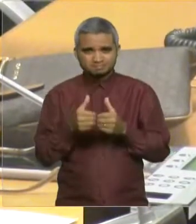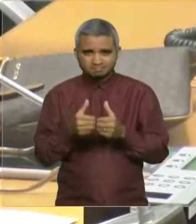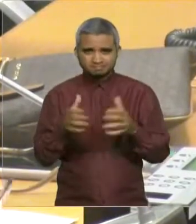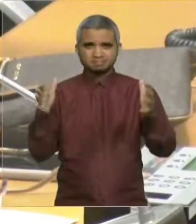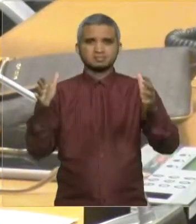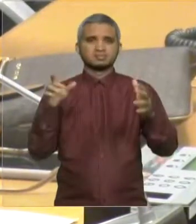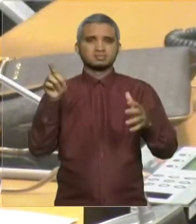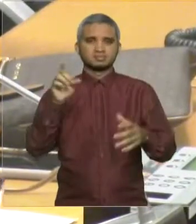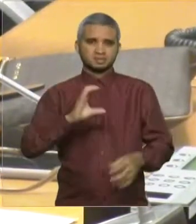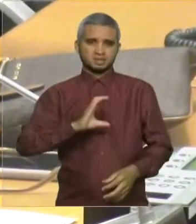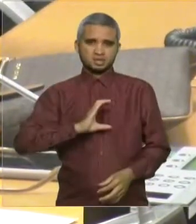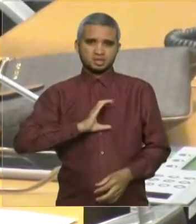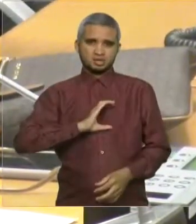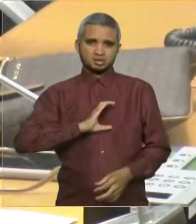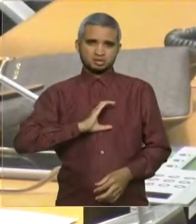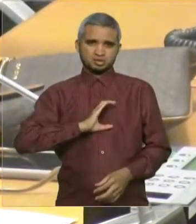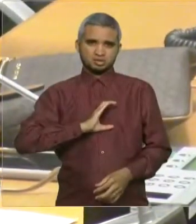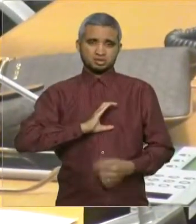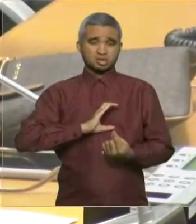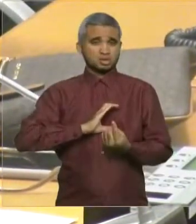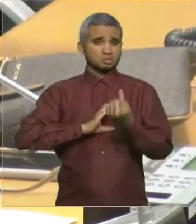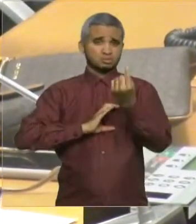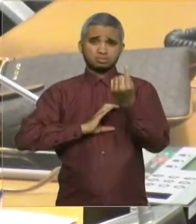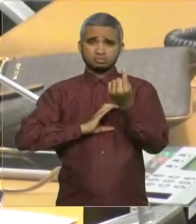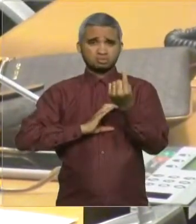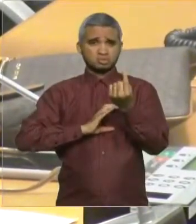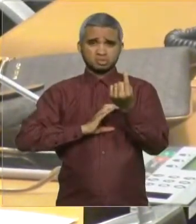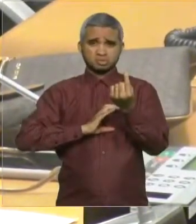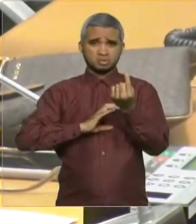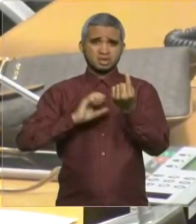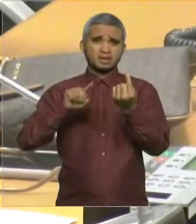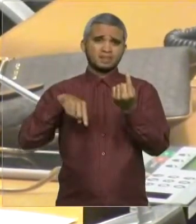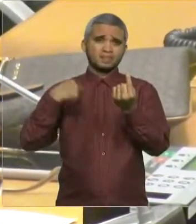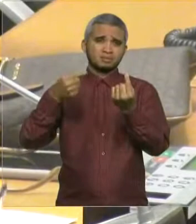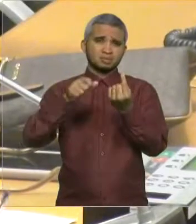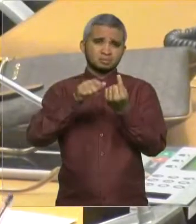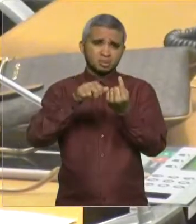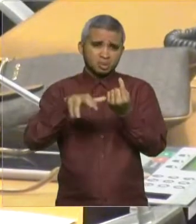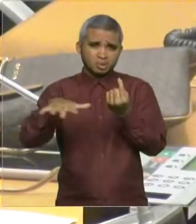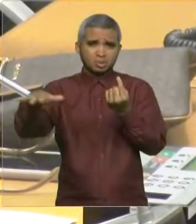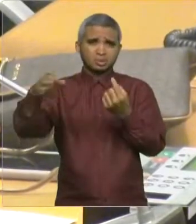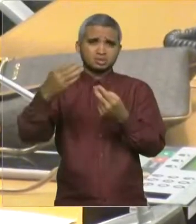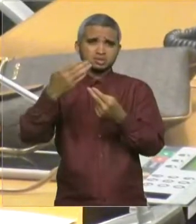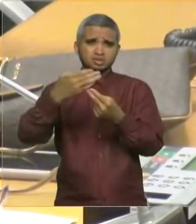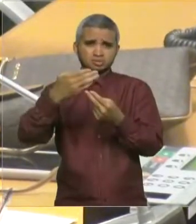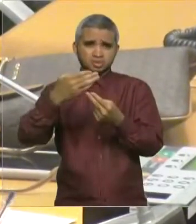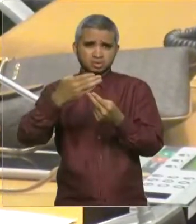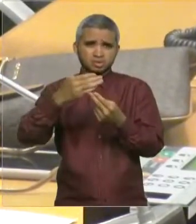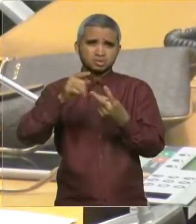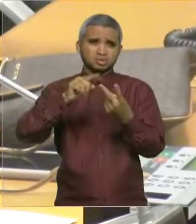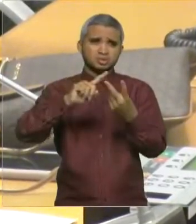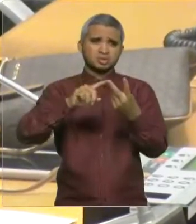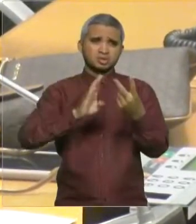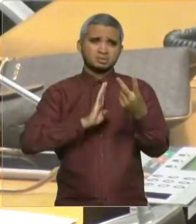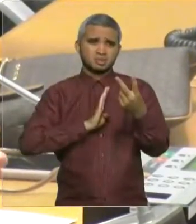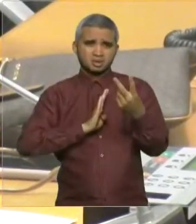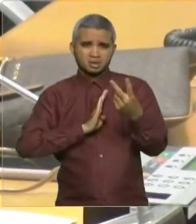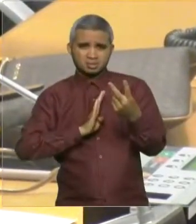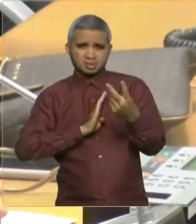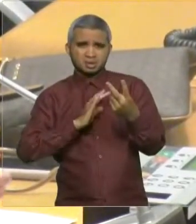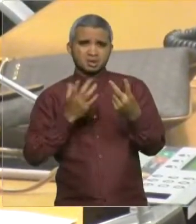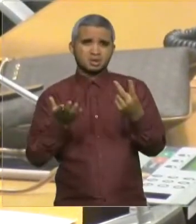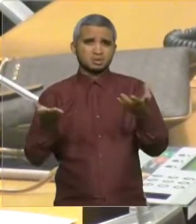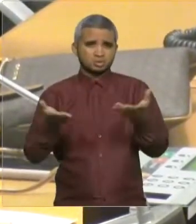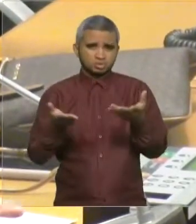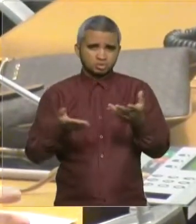em Caxias, que foi a única daquela região. Depois veio Timon, depois veio Bacabal, e hoje temos a